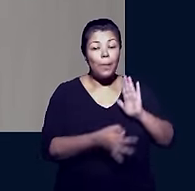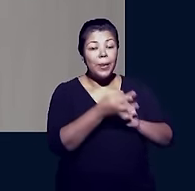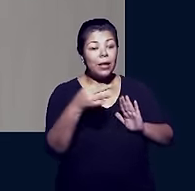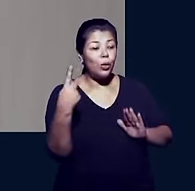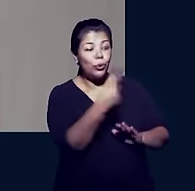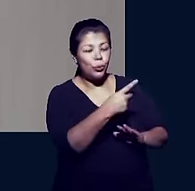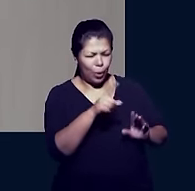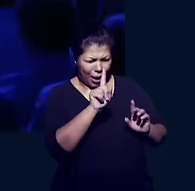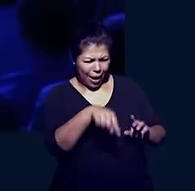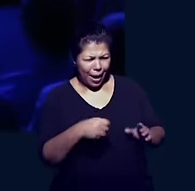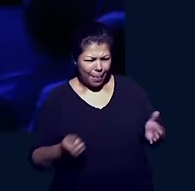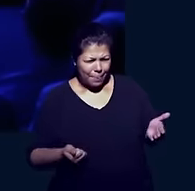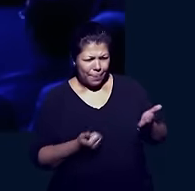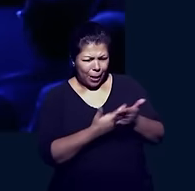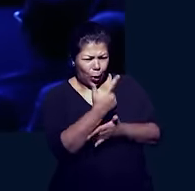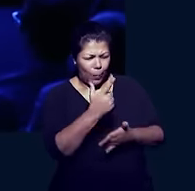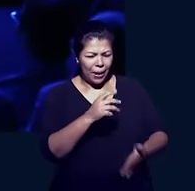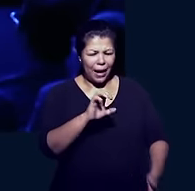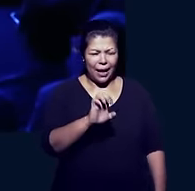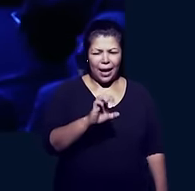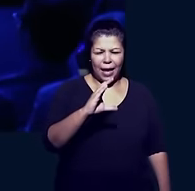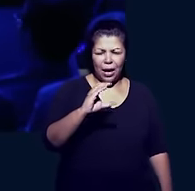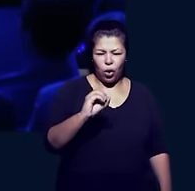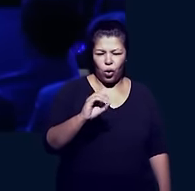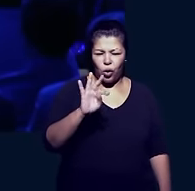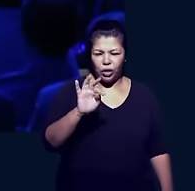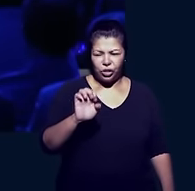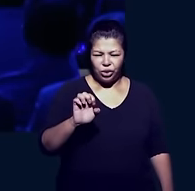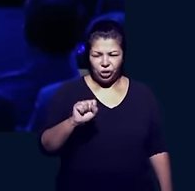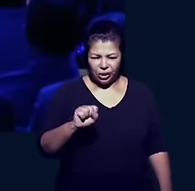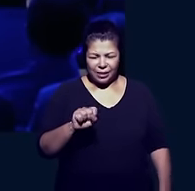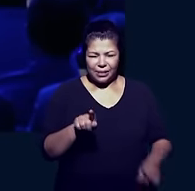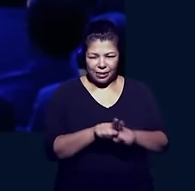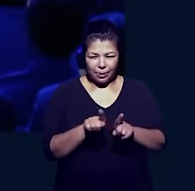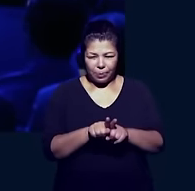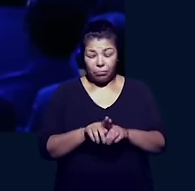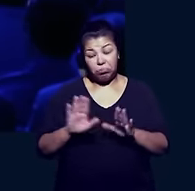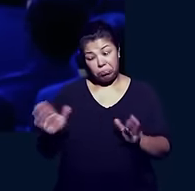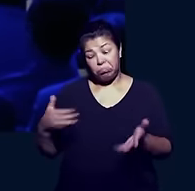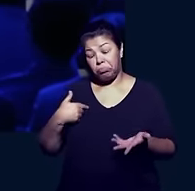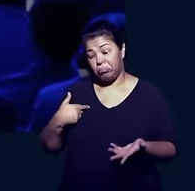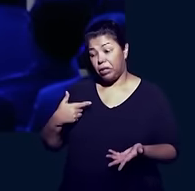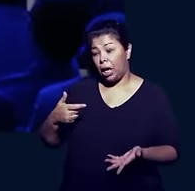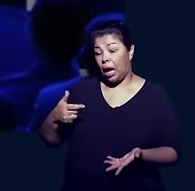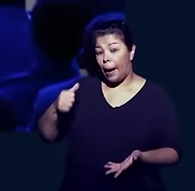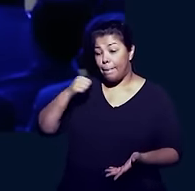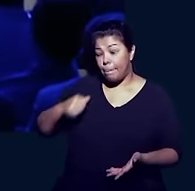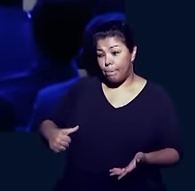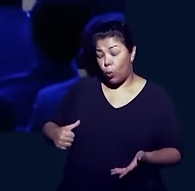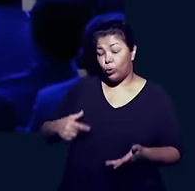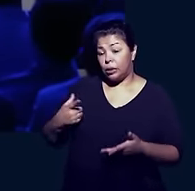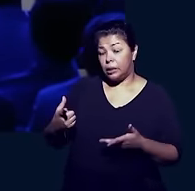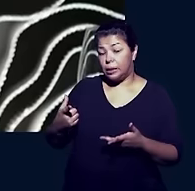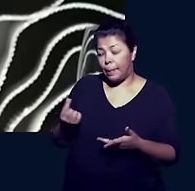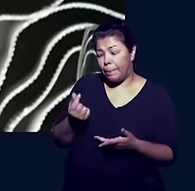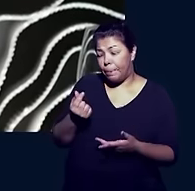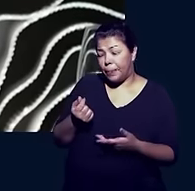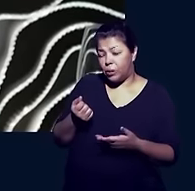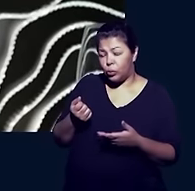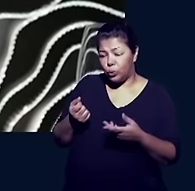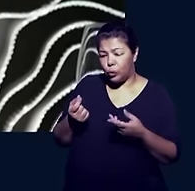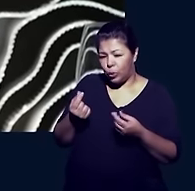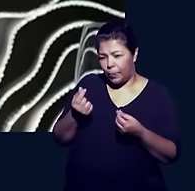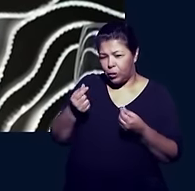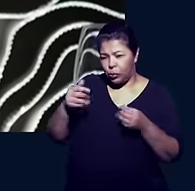comprar equities sim Sim vamos lá não a gente concorda a bolsa tá barata e ninguém tem bolsa né então posicionamento é muito leve